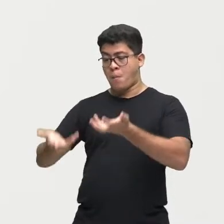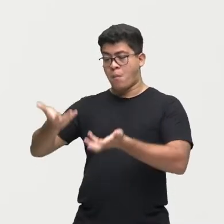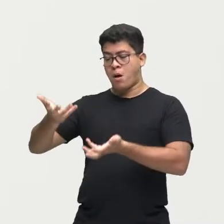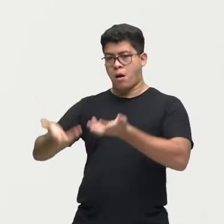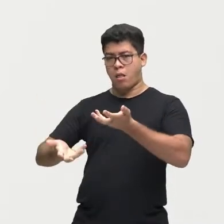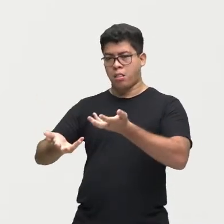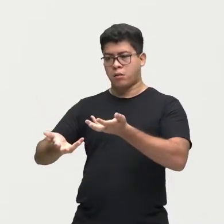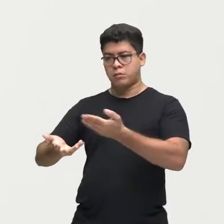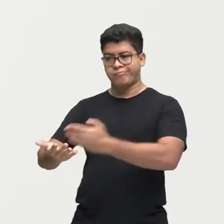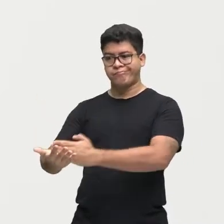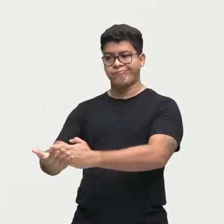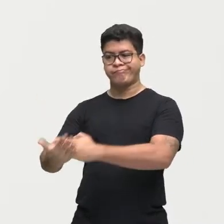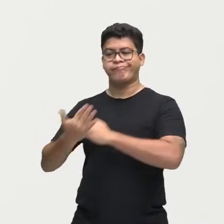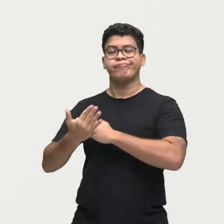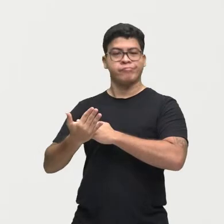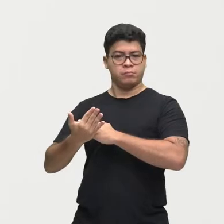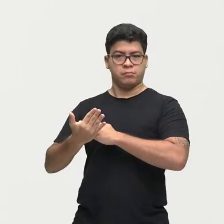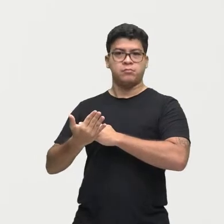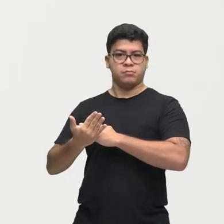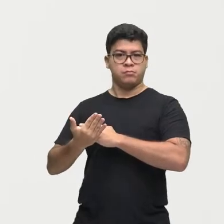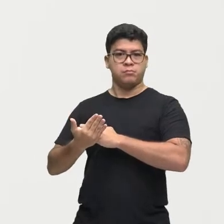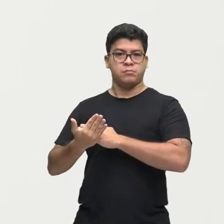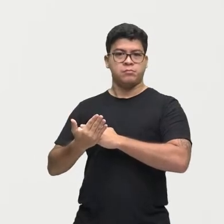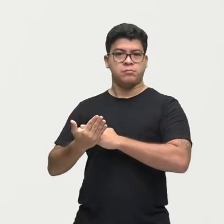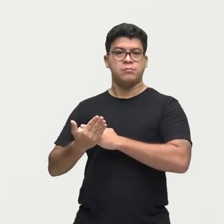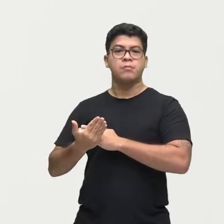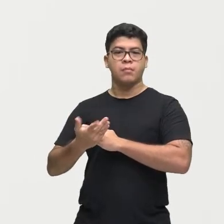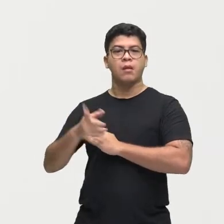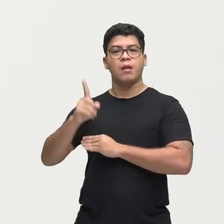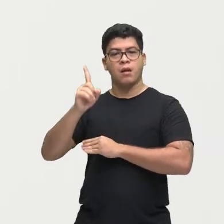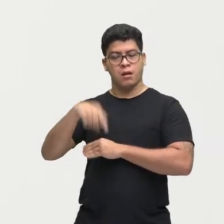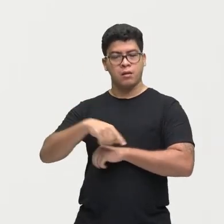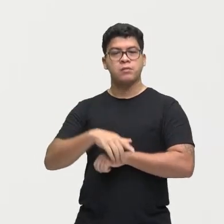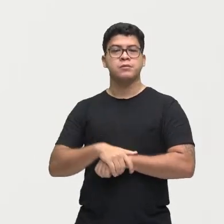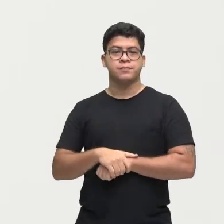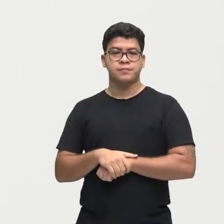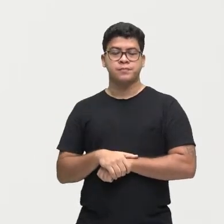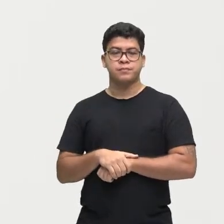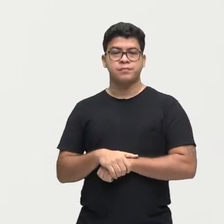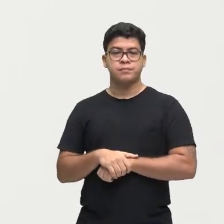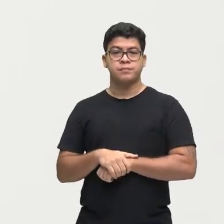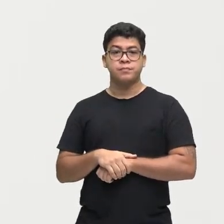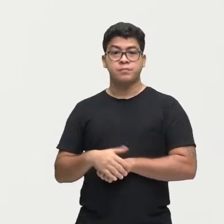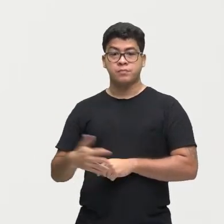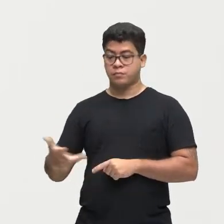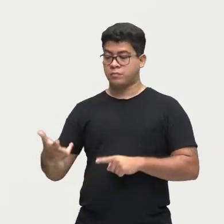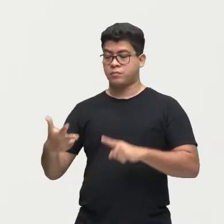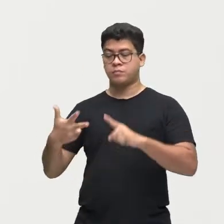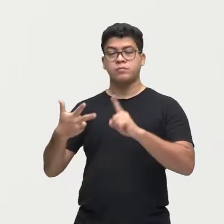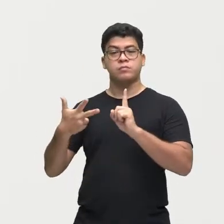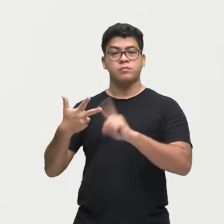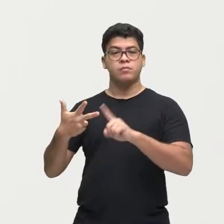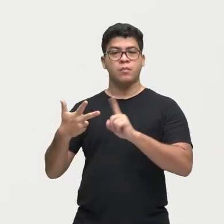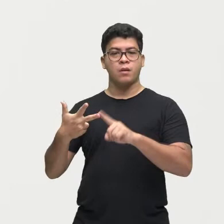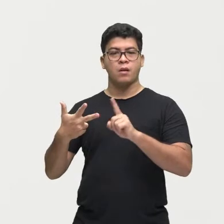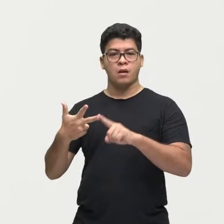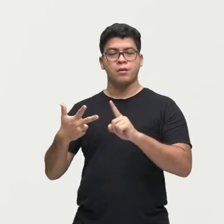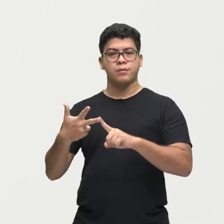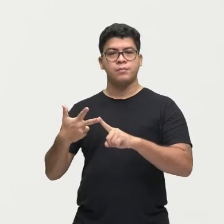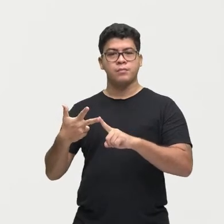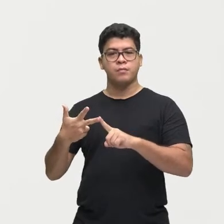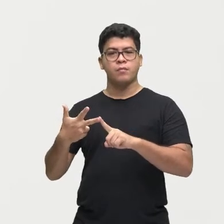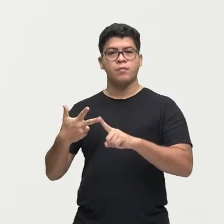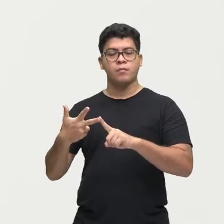que exportar mais do que importar. Então, vender mais do que comprar. O protecionismo, uma forma de... Olha a